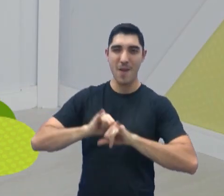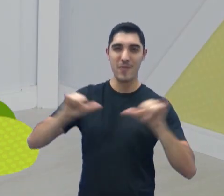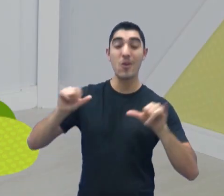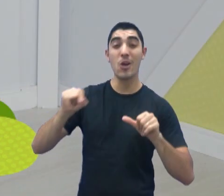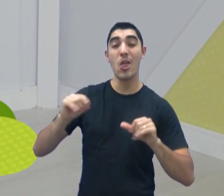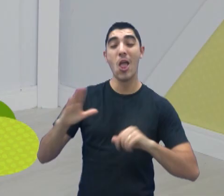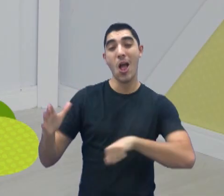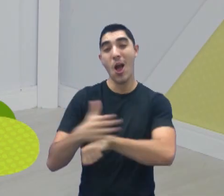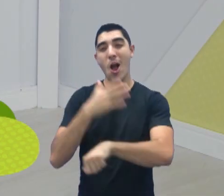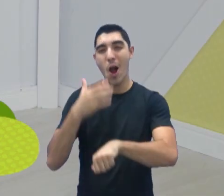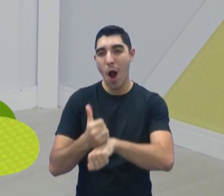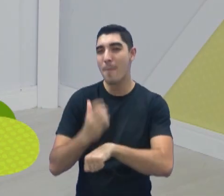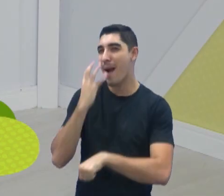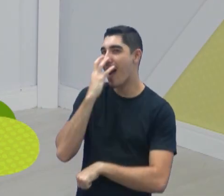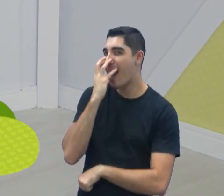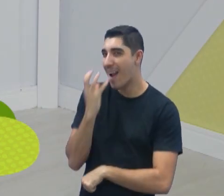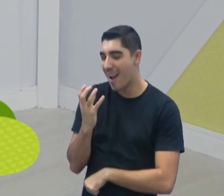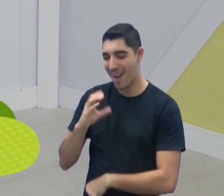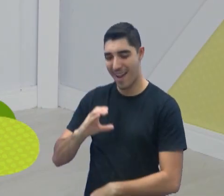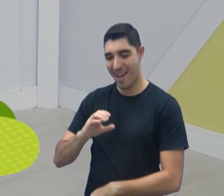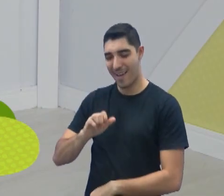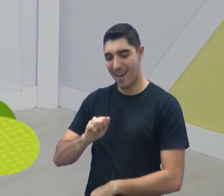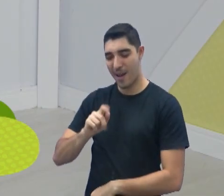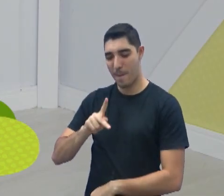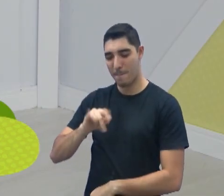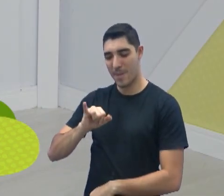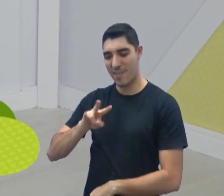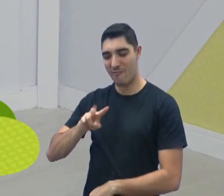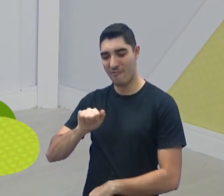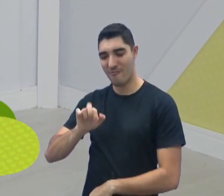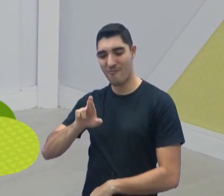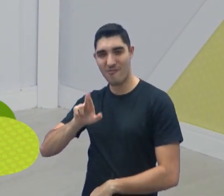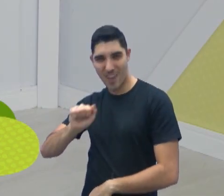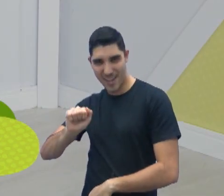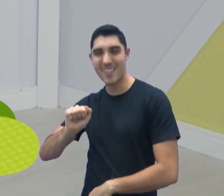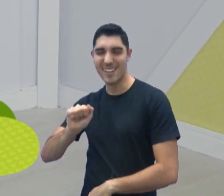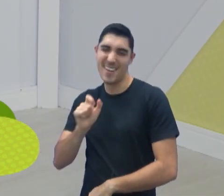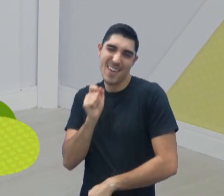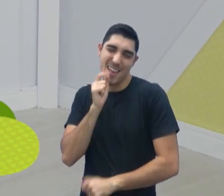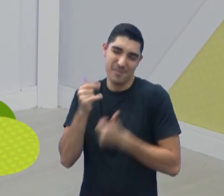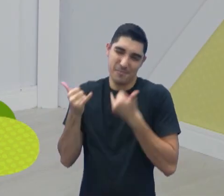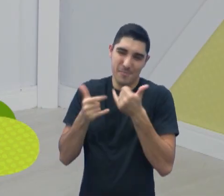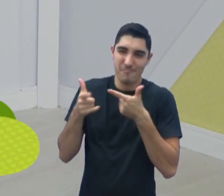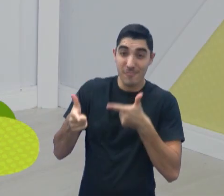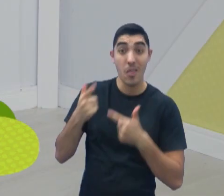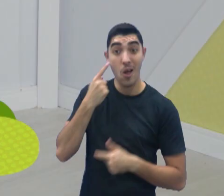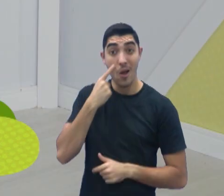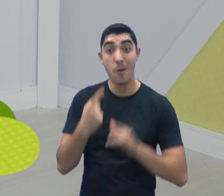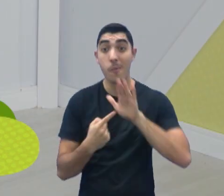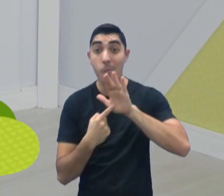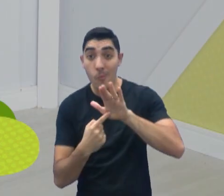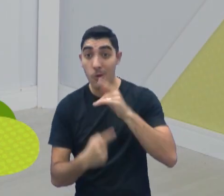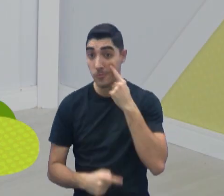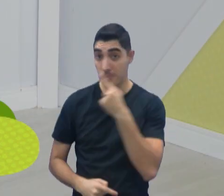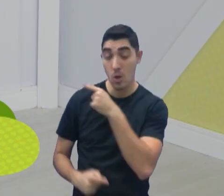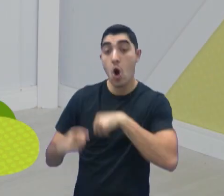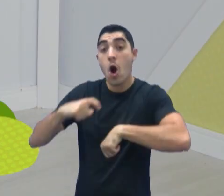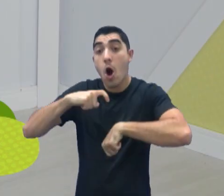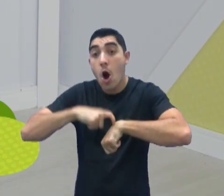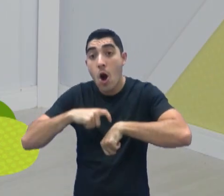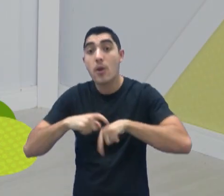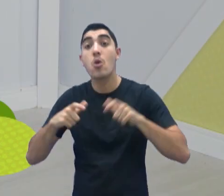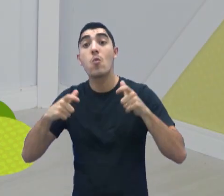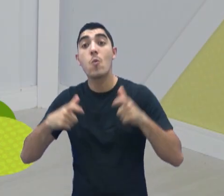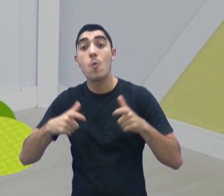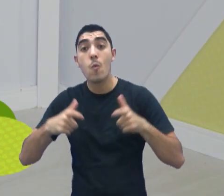Copa Capivara. A Copa Capivara tá de volta. Então vamos fazer o seguinte, vamos dar uma olhadinha nos horários, nos locais das partidas dos